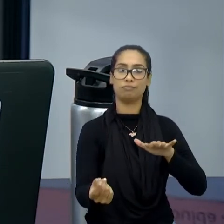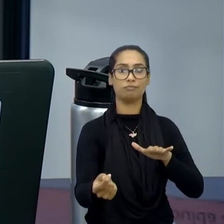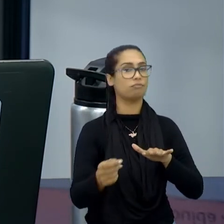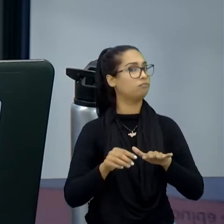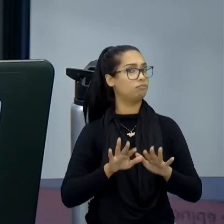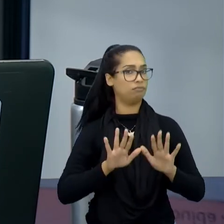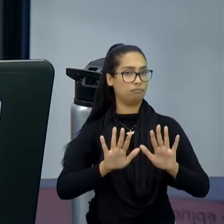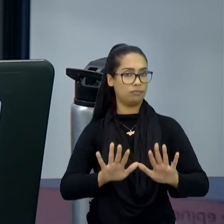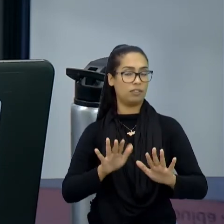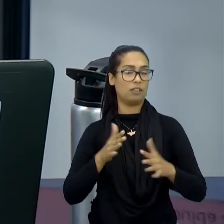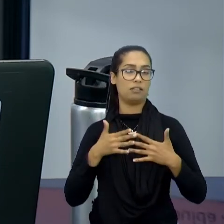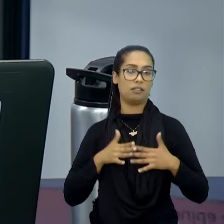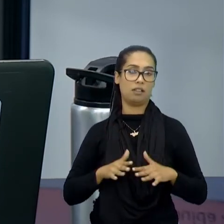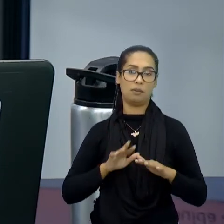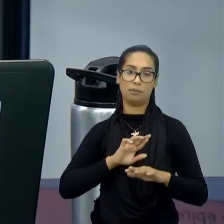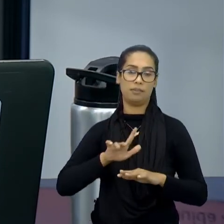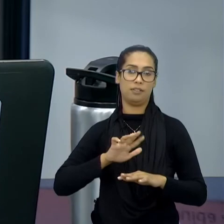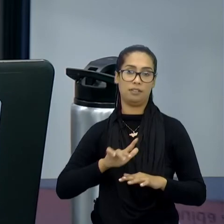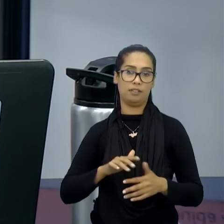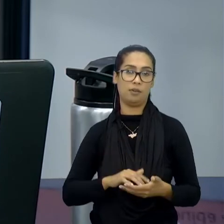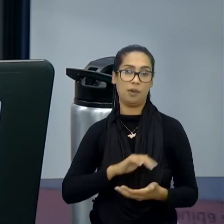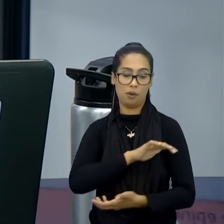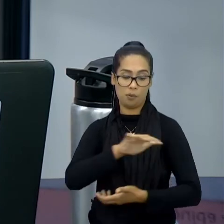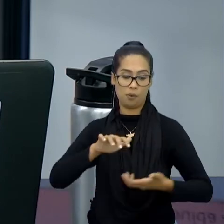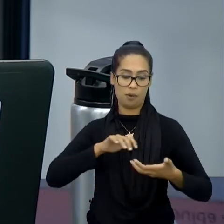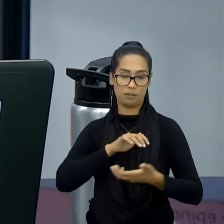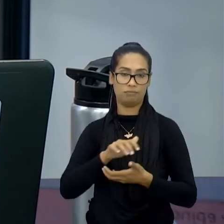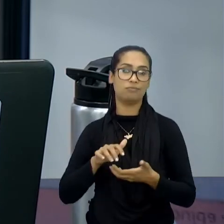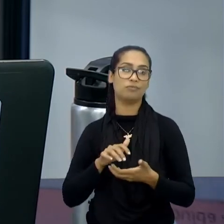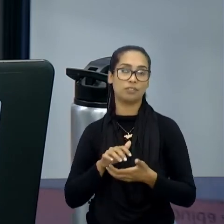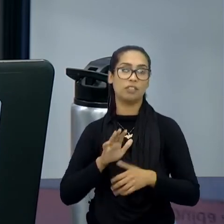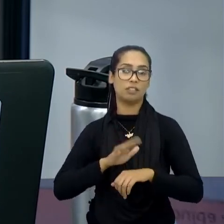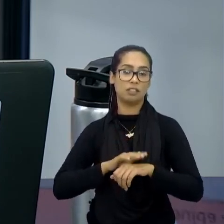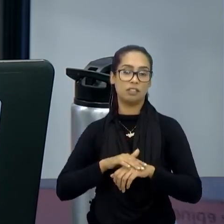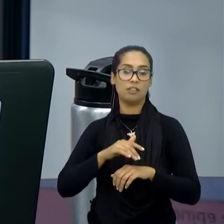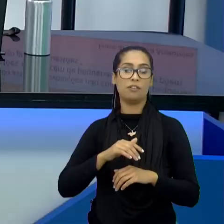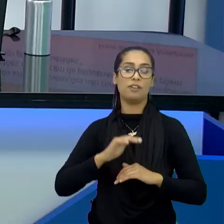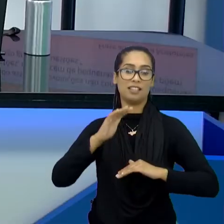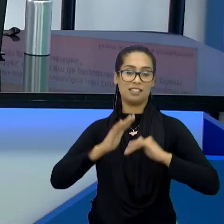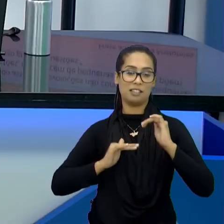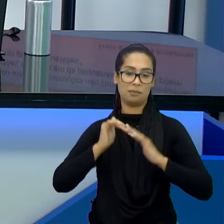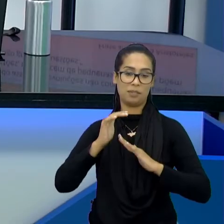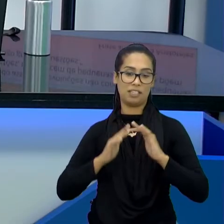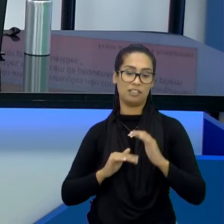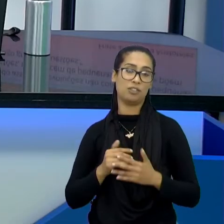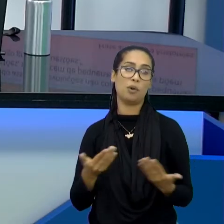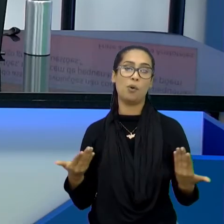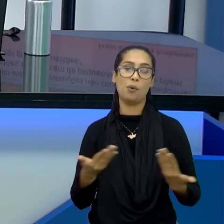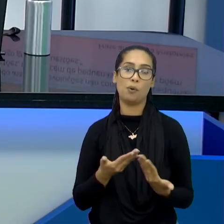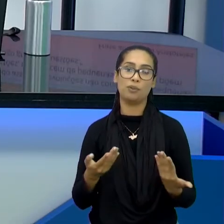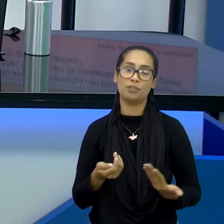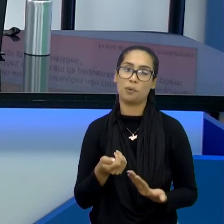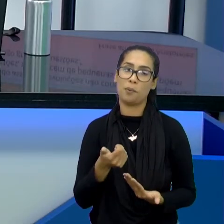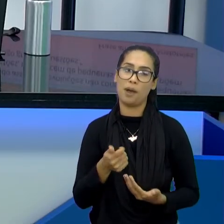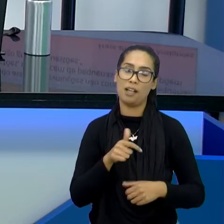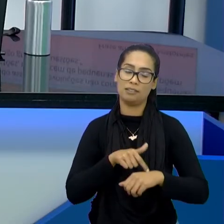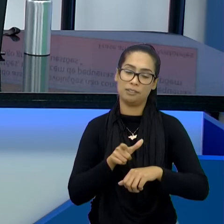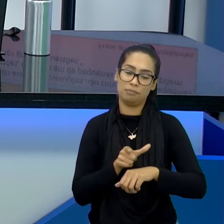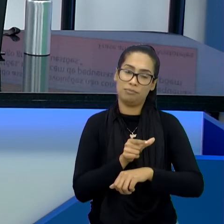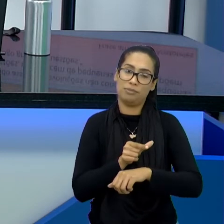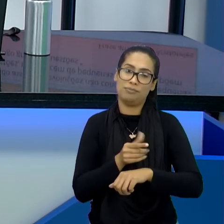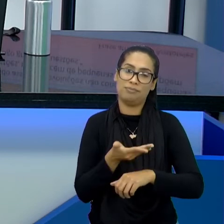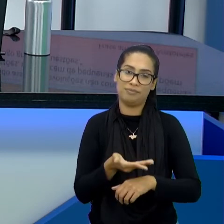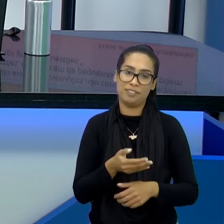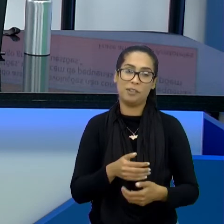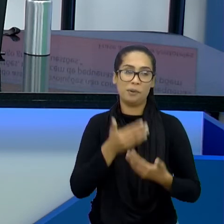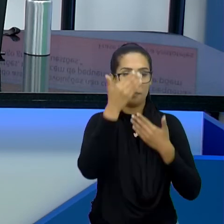fundamentalmente causado por processos revolucionários, né? A gente está chegando, infelizmente, ao final do nosso encontro. Foi uma delícia. Obrigada, professor Alcides. Eu que